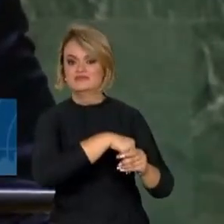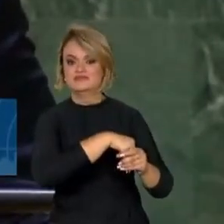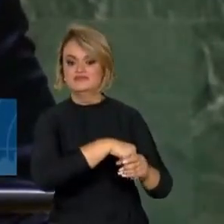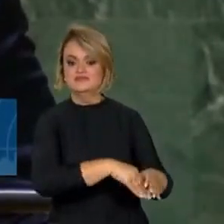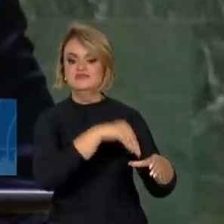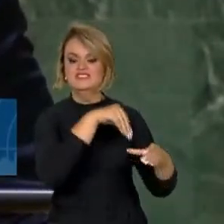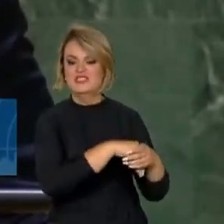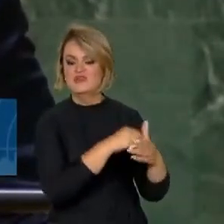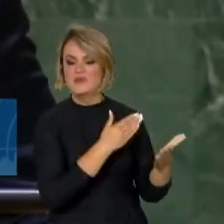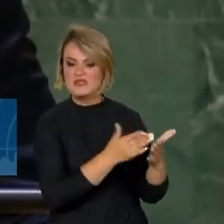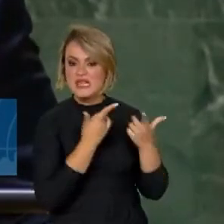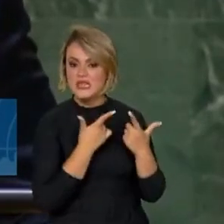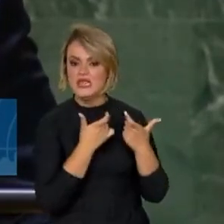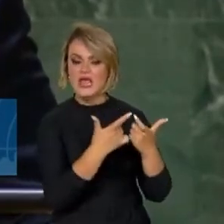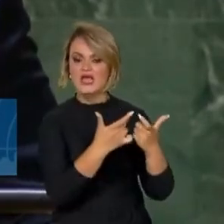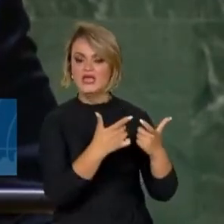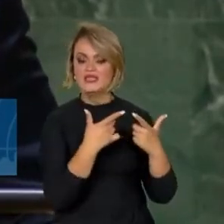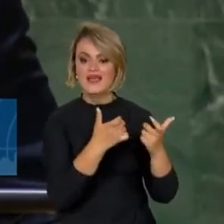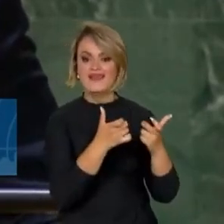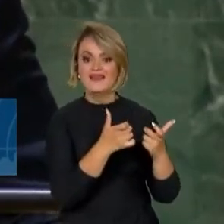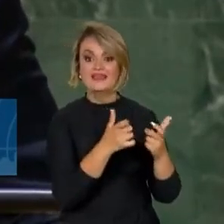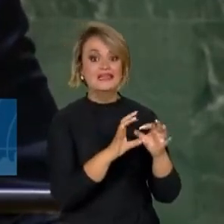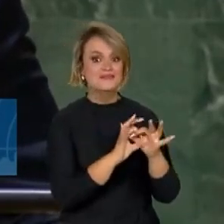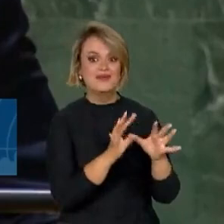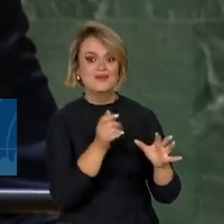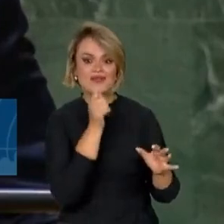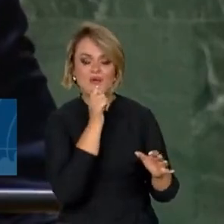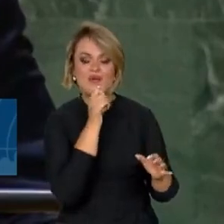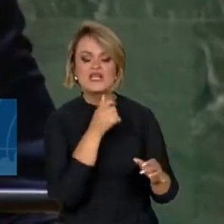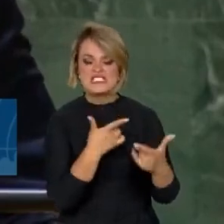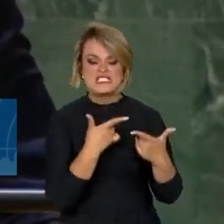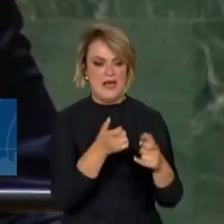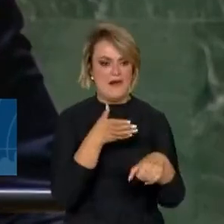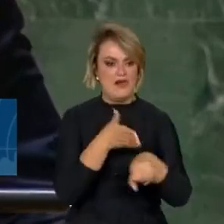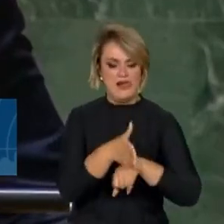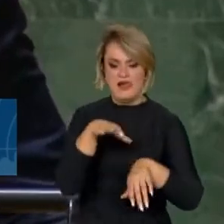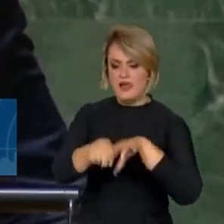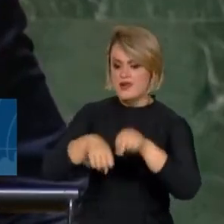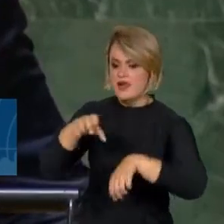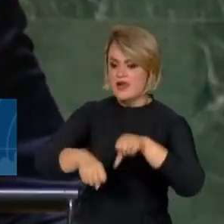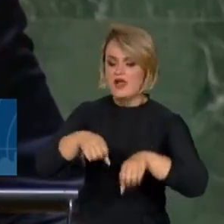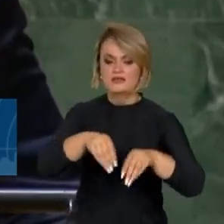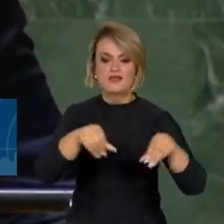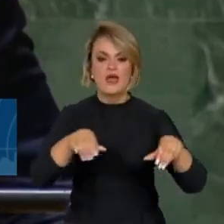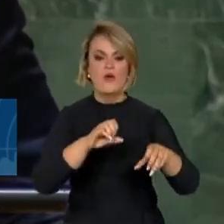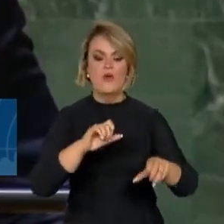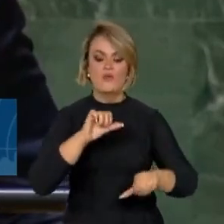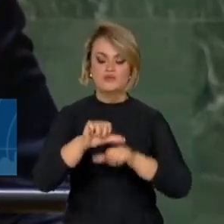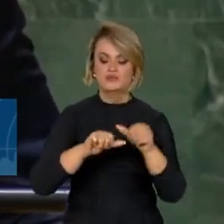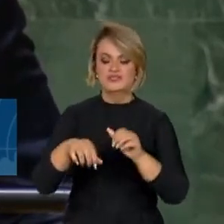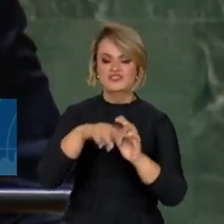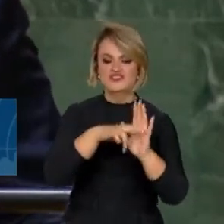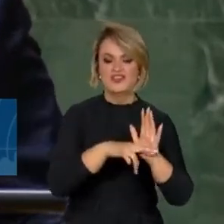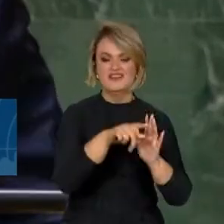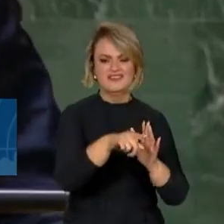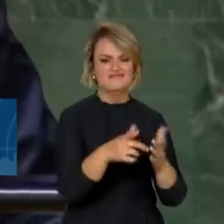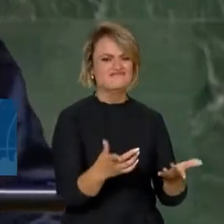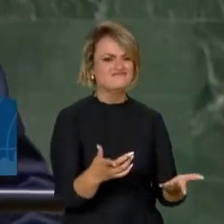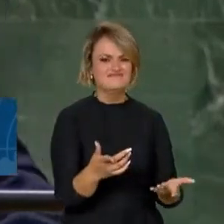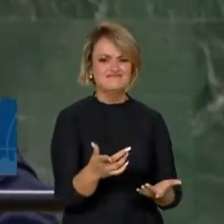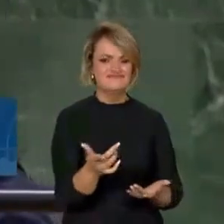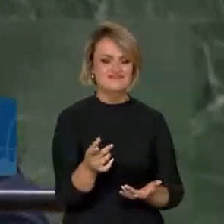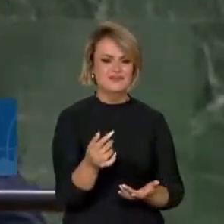que travam guerras não autorizadas em busca de expansão territorial ou de mudança de regime.